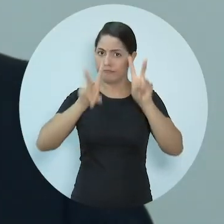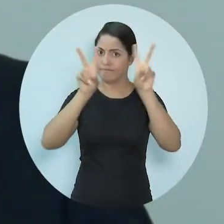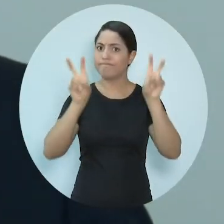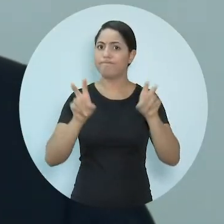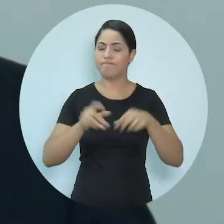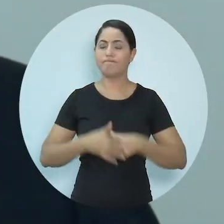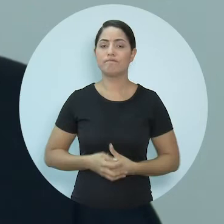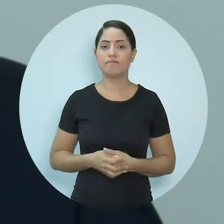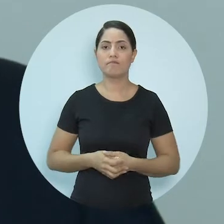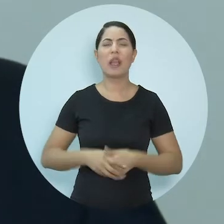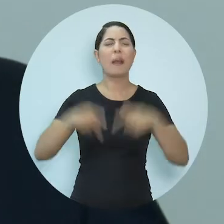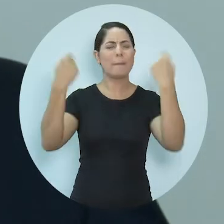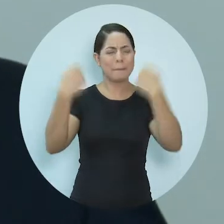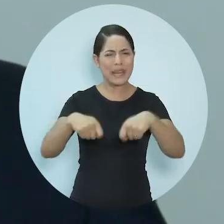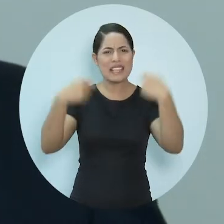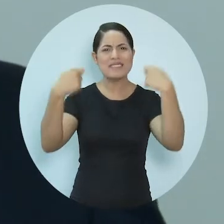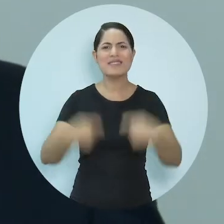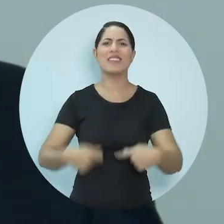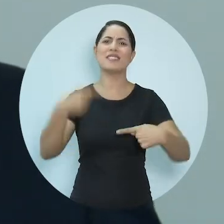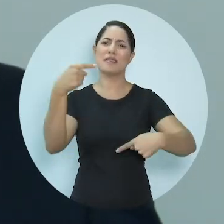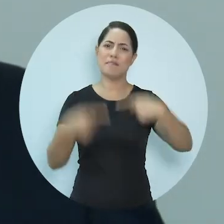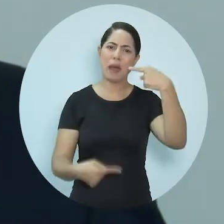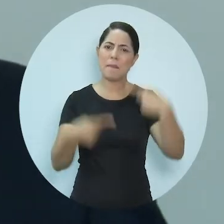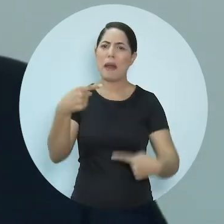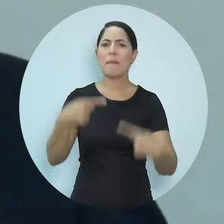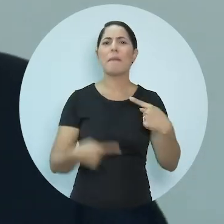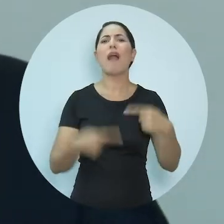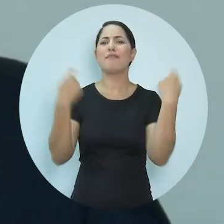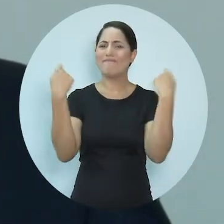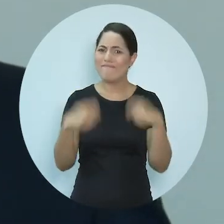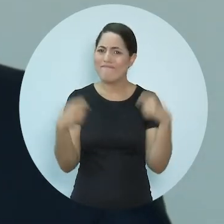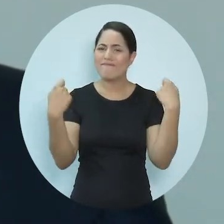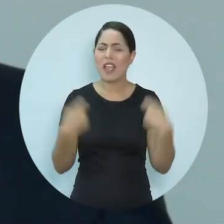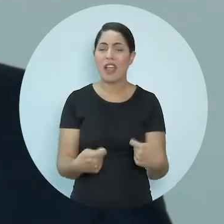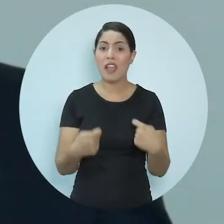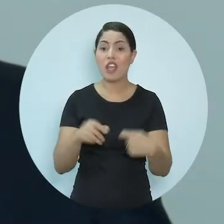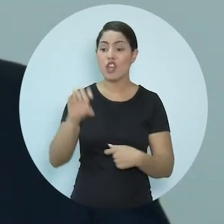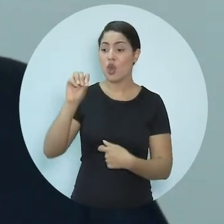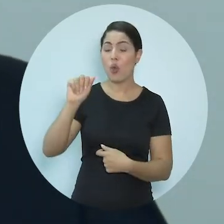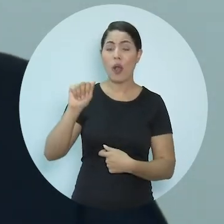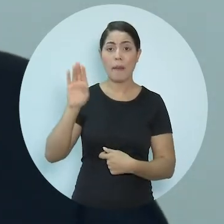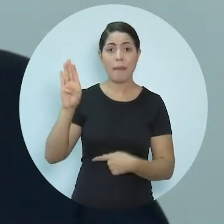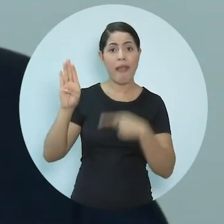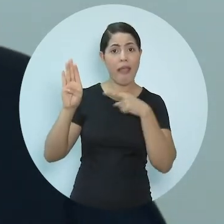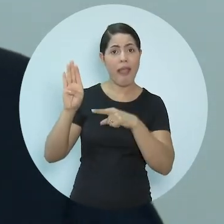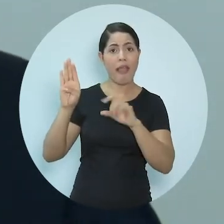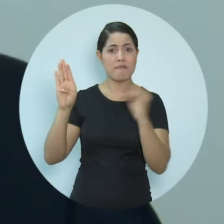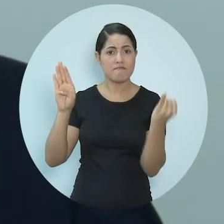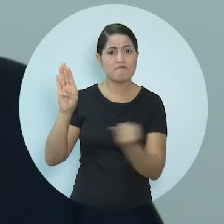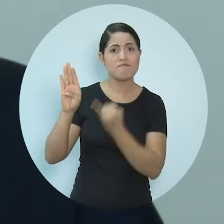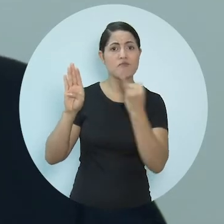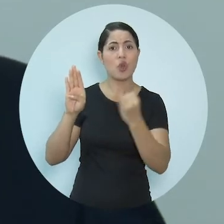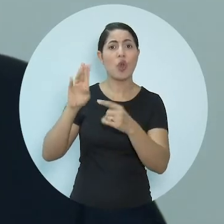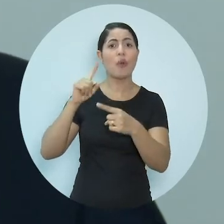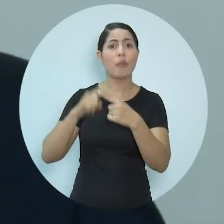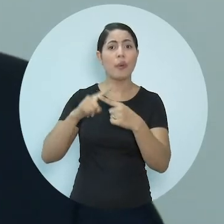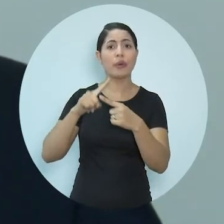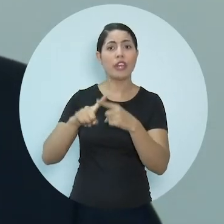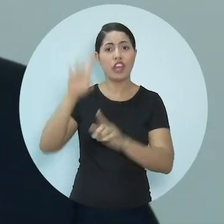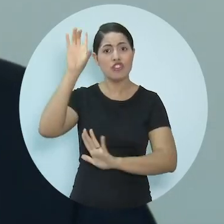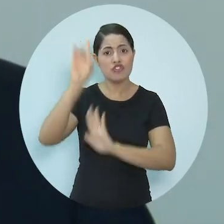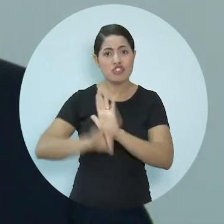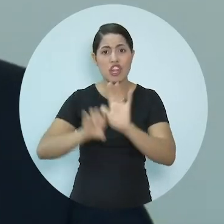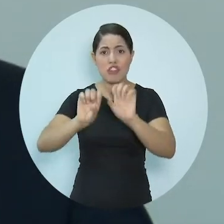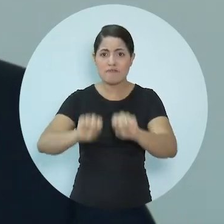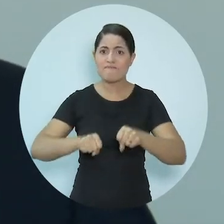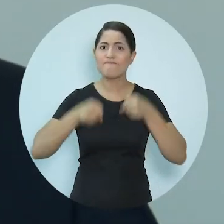o assunto. Uma discussão que é necessária e a OAB, que tem um papel constitucional de defender a democracia e, acima de tudo,